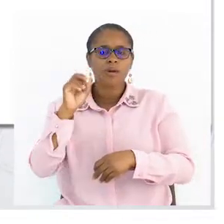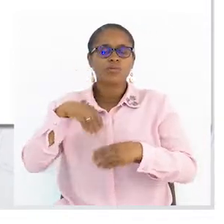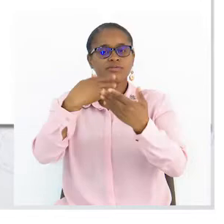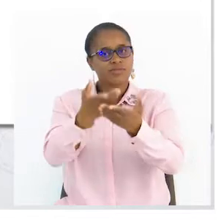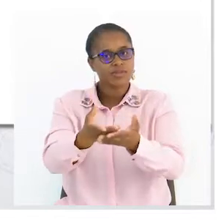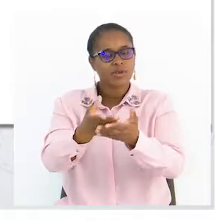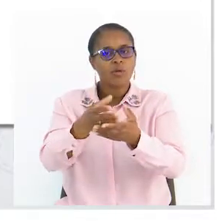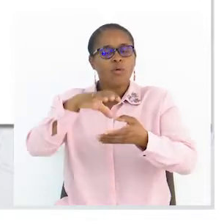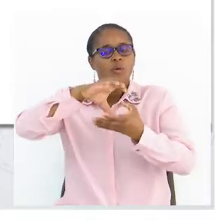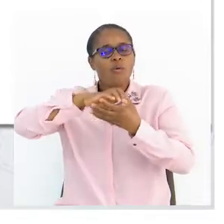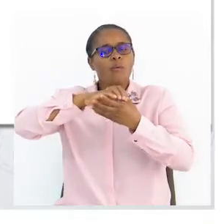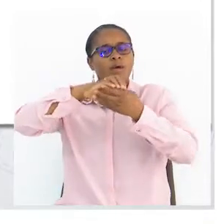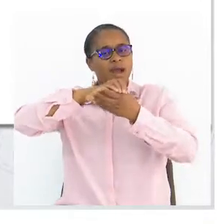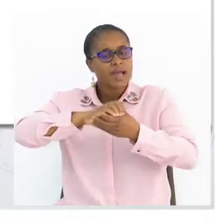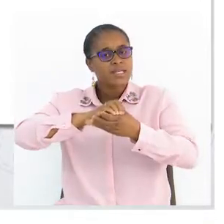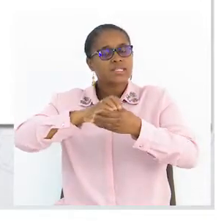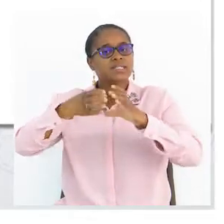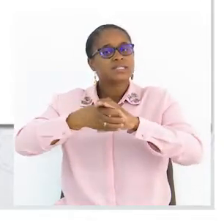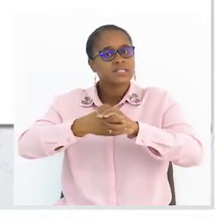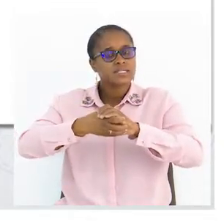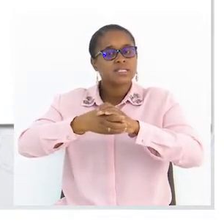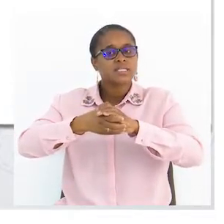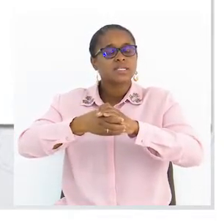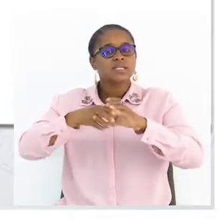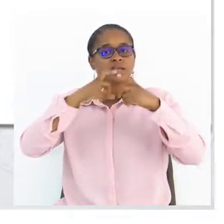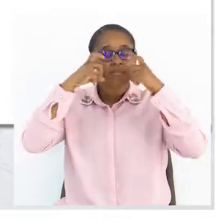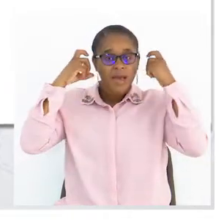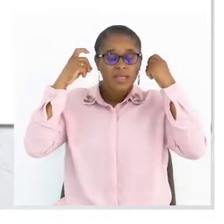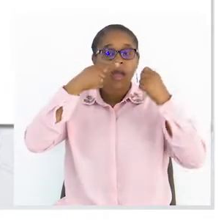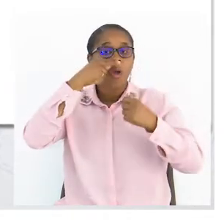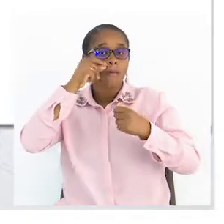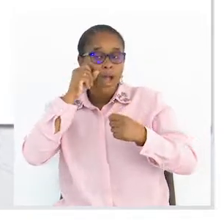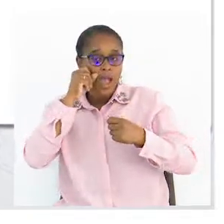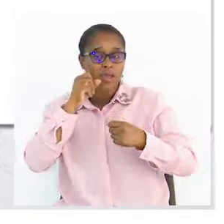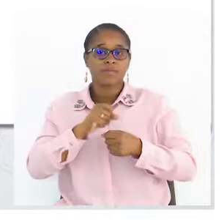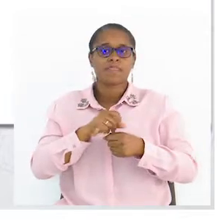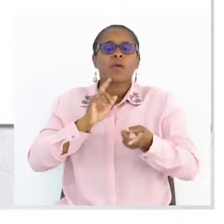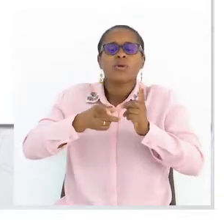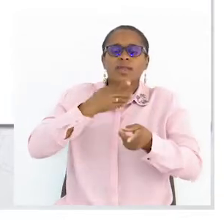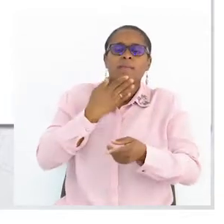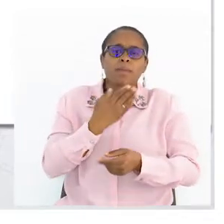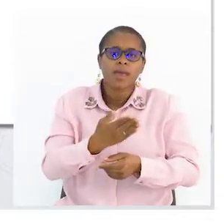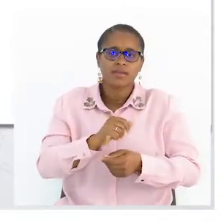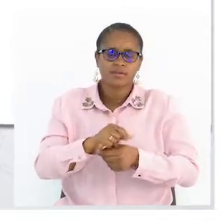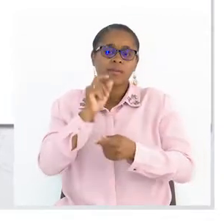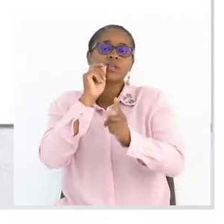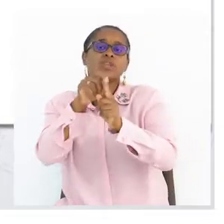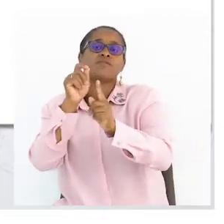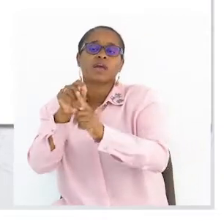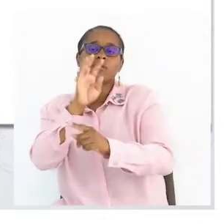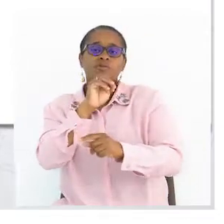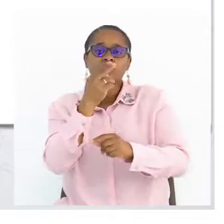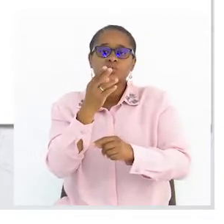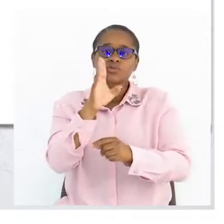de máscaras ao pai. Agora, o que se pede? Pede-se para identificar o sujeito,